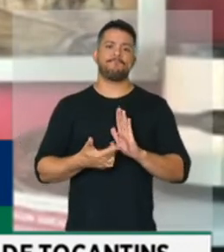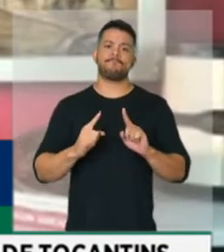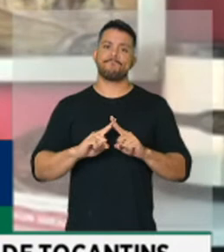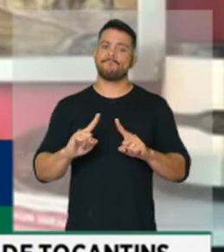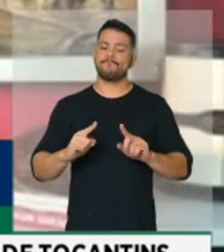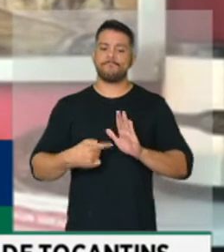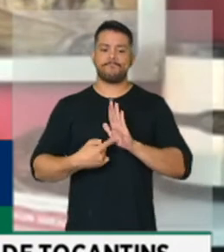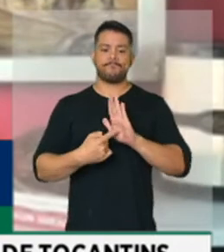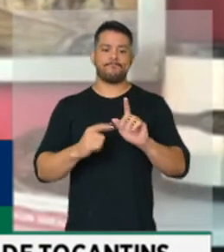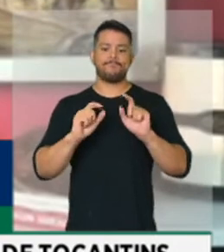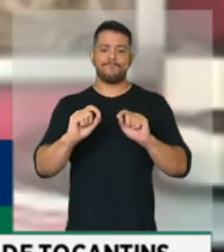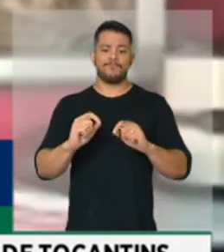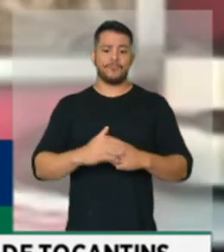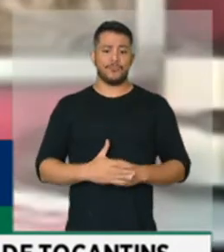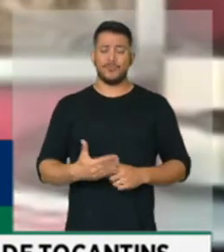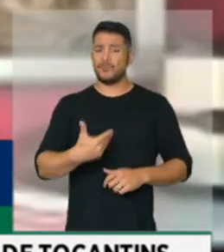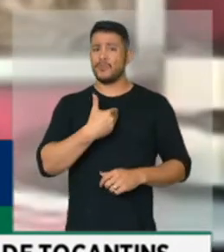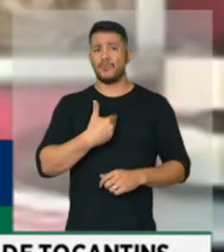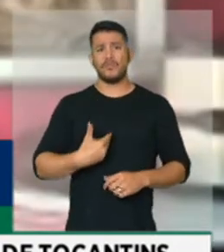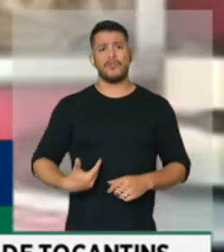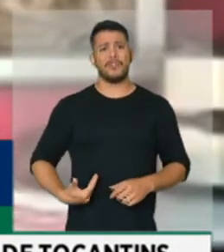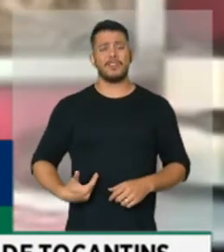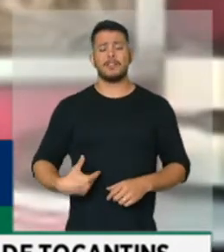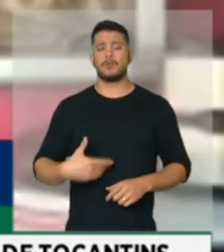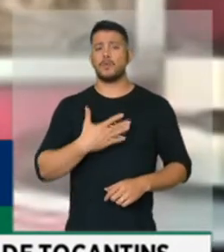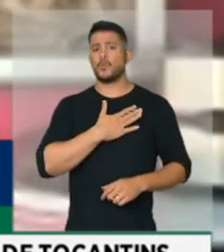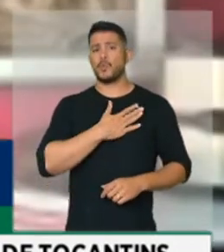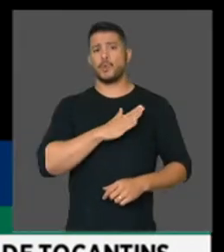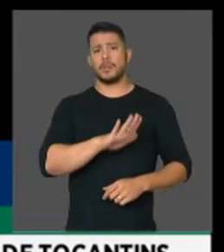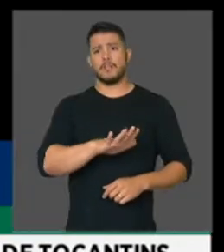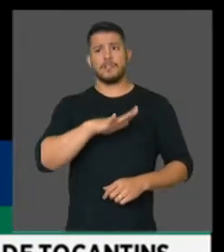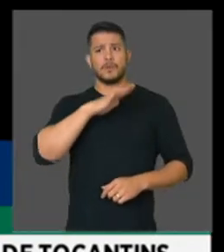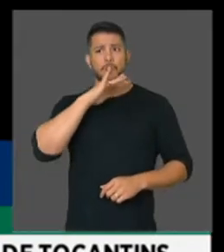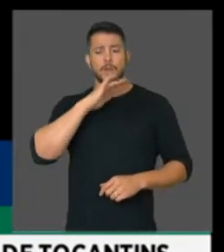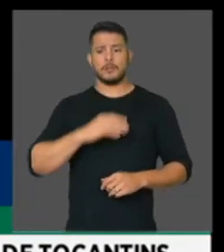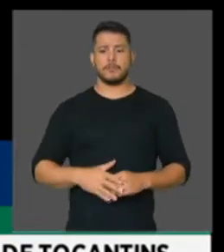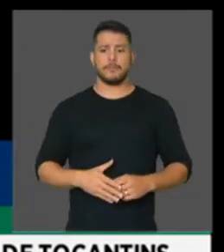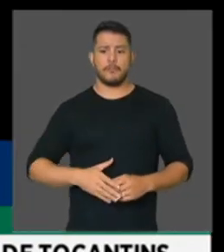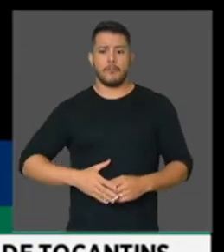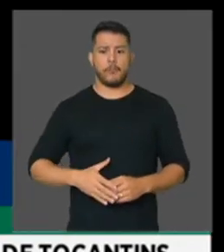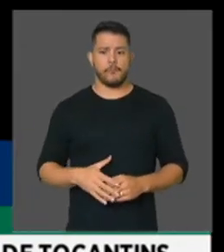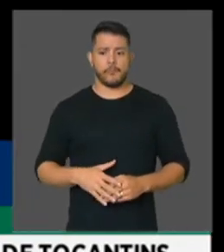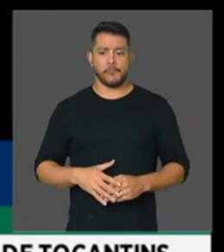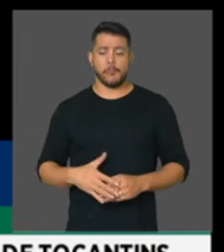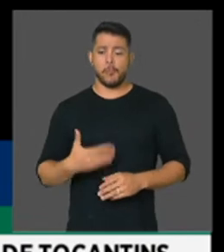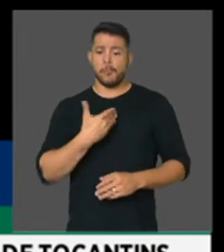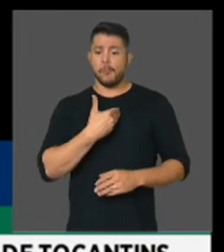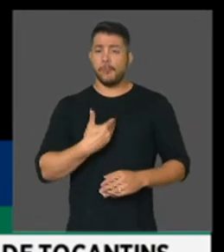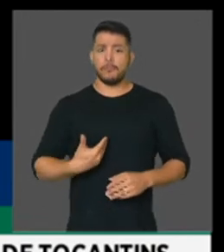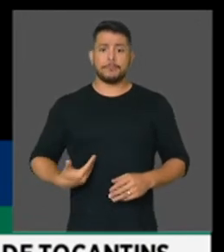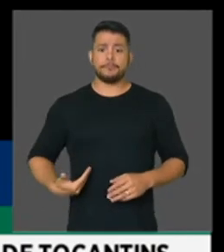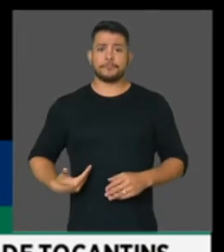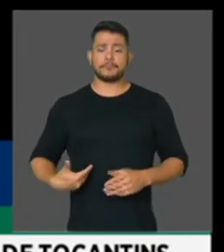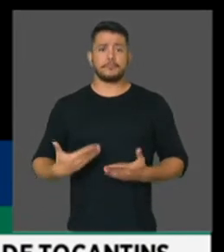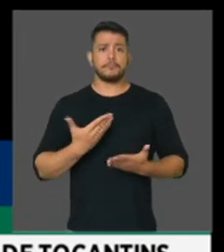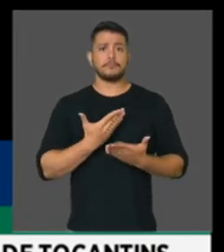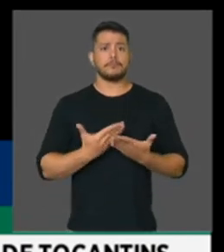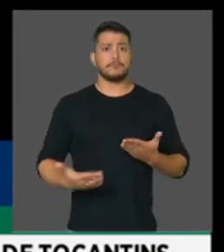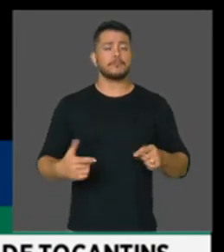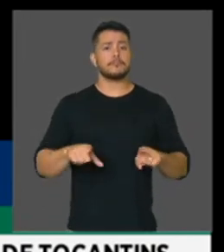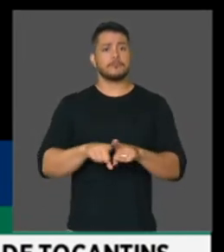governo é um fracasso. Esse governo, além de ter fracassado na economia, é um governo que fracassou na